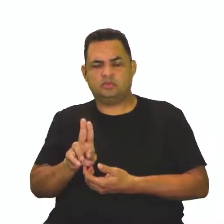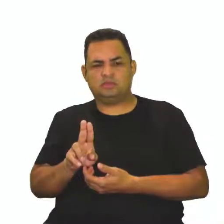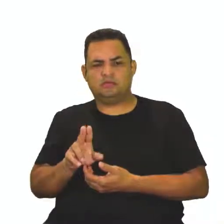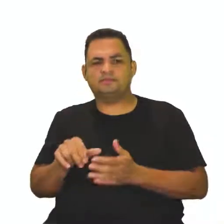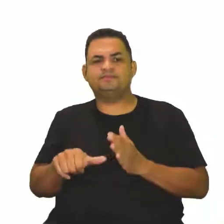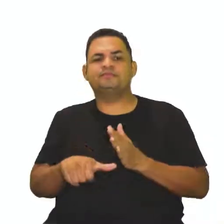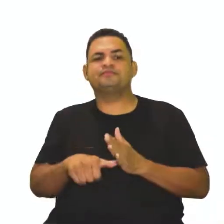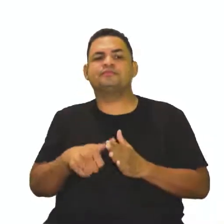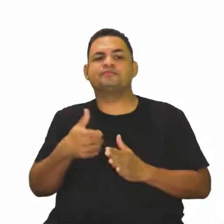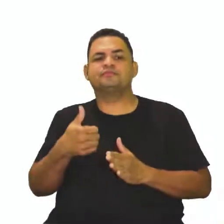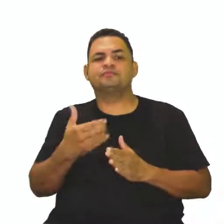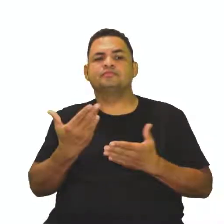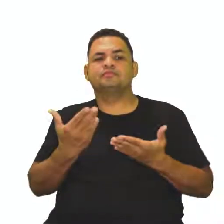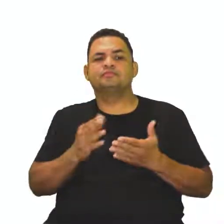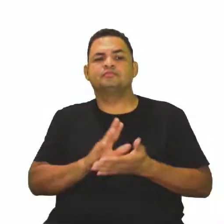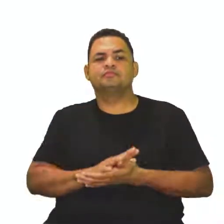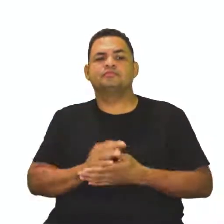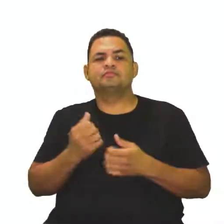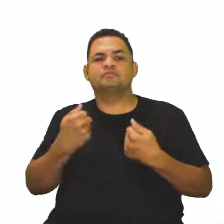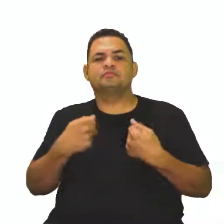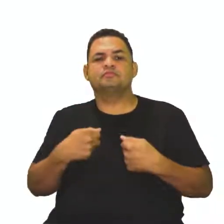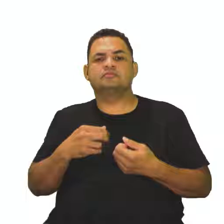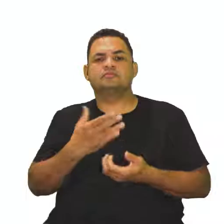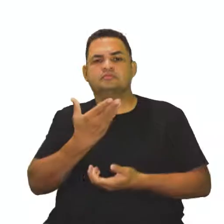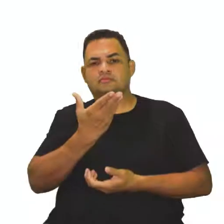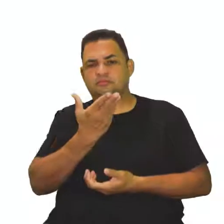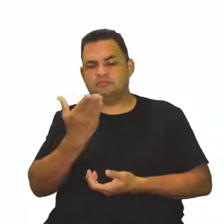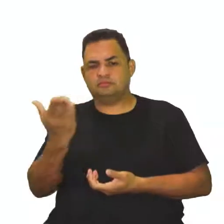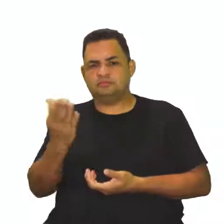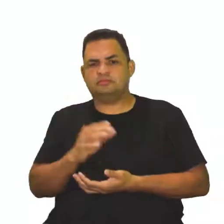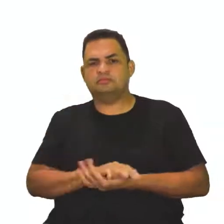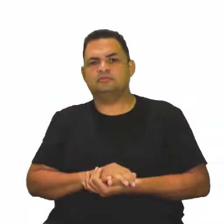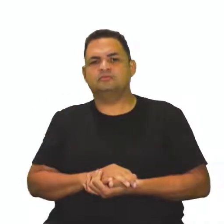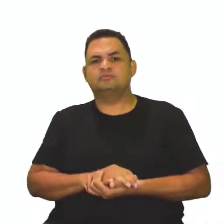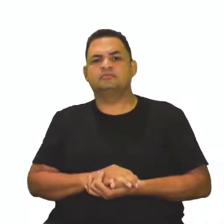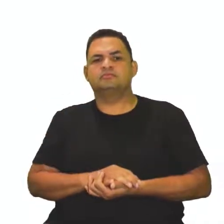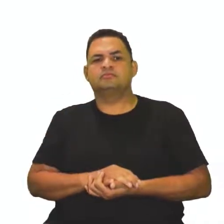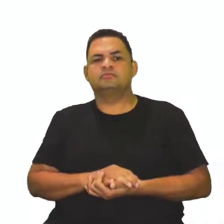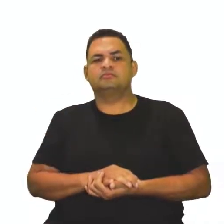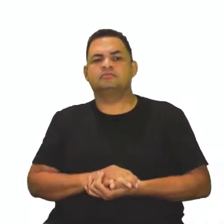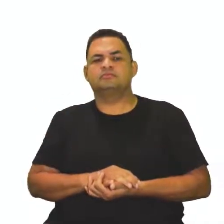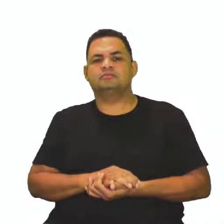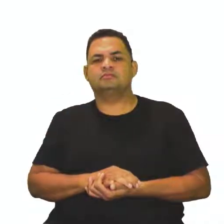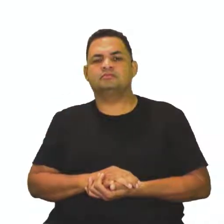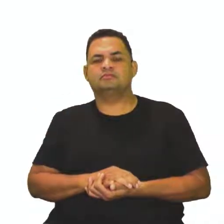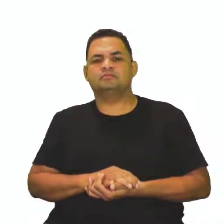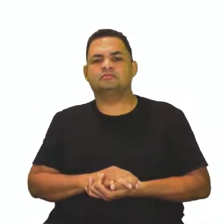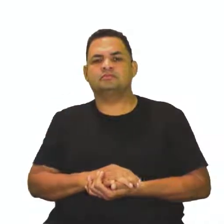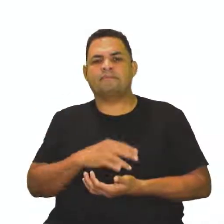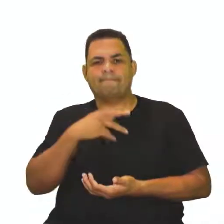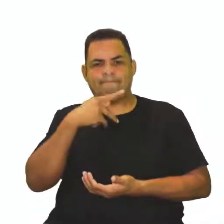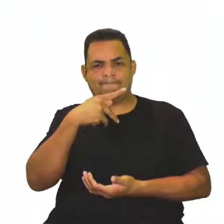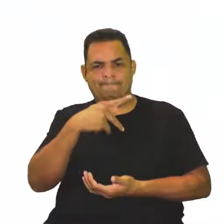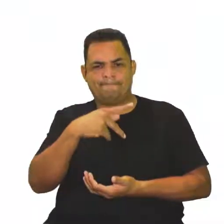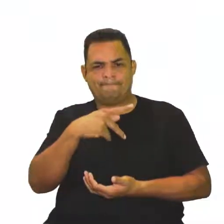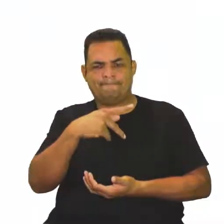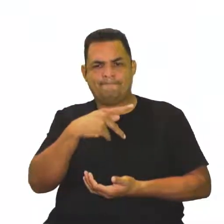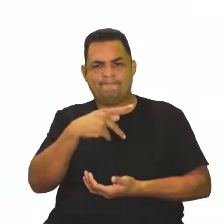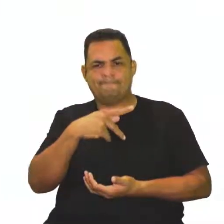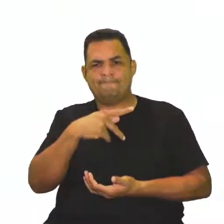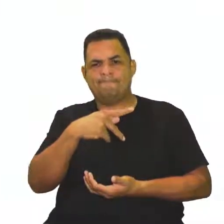primeira expressão que eu posso utilizar é essa daqui. Então vamos lá comigo. A potência é